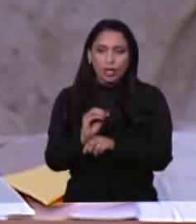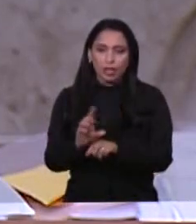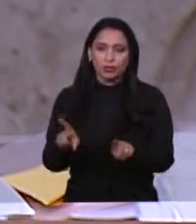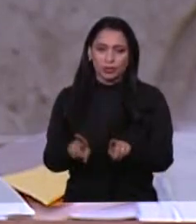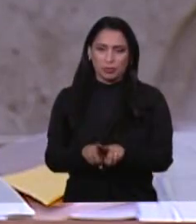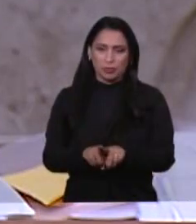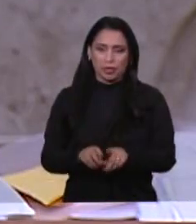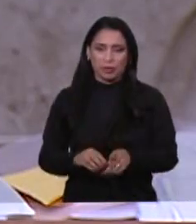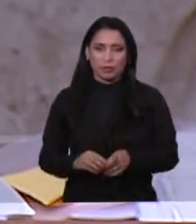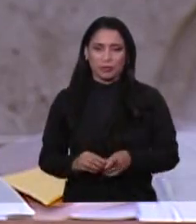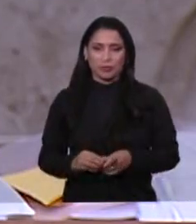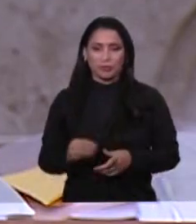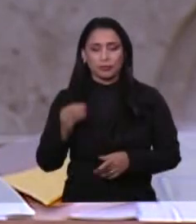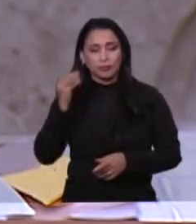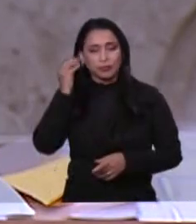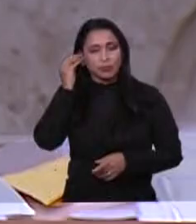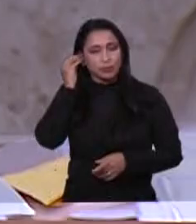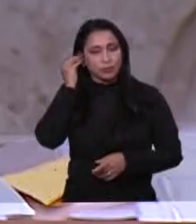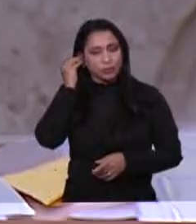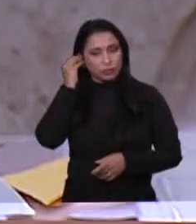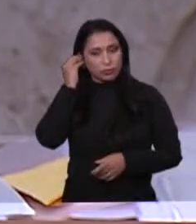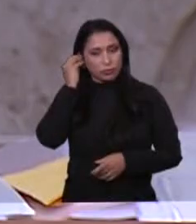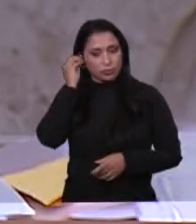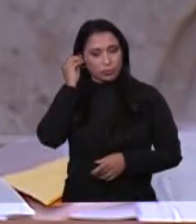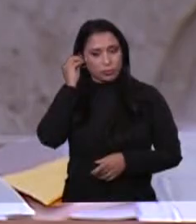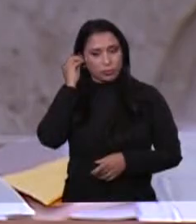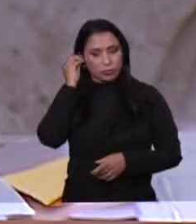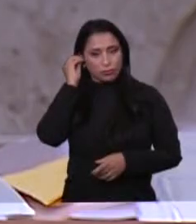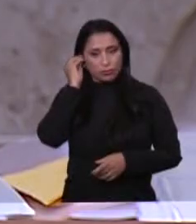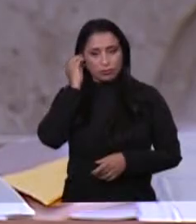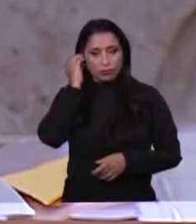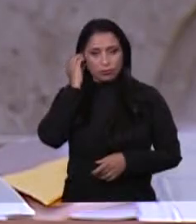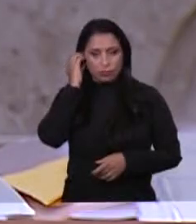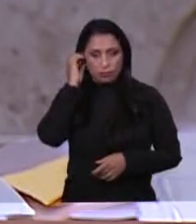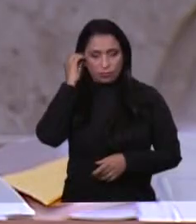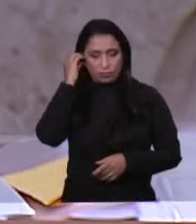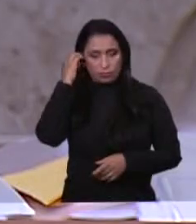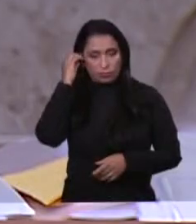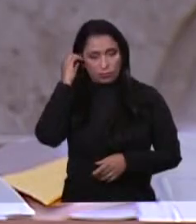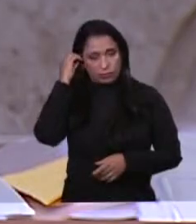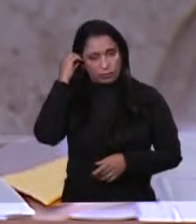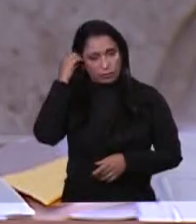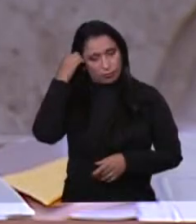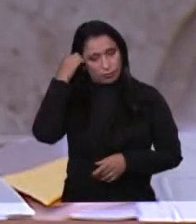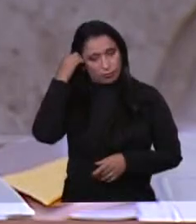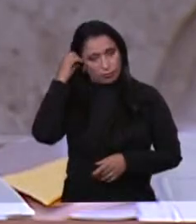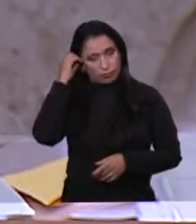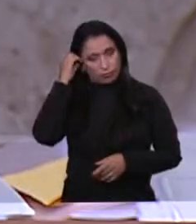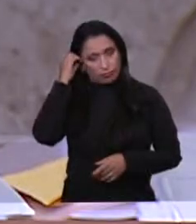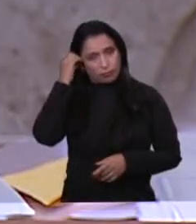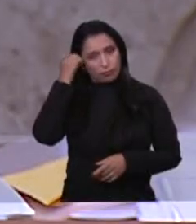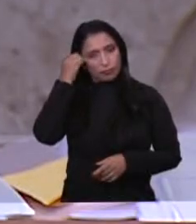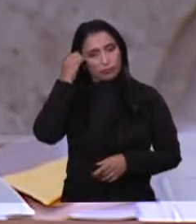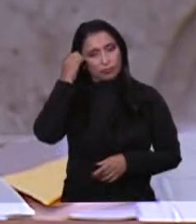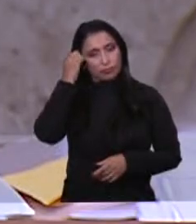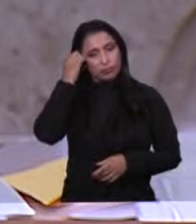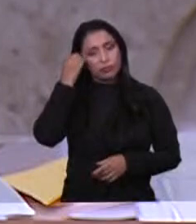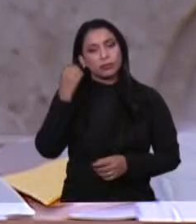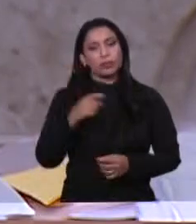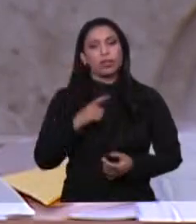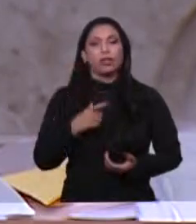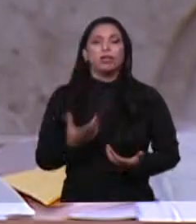O ministro relator reconheceu atraída a competência penal originária dessa Suprema